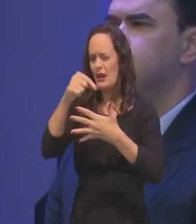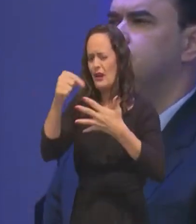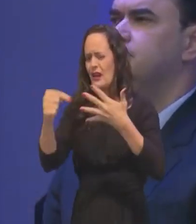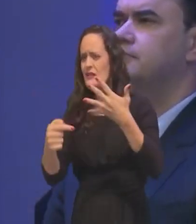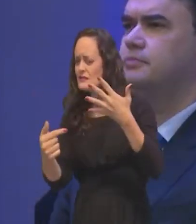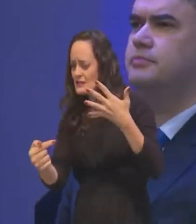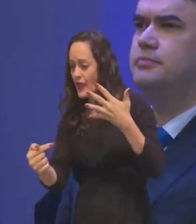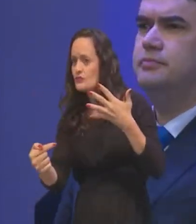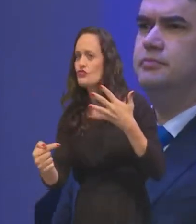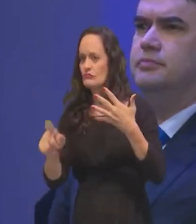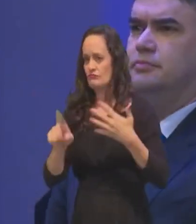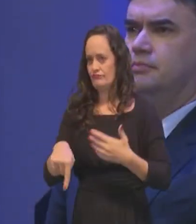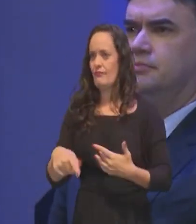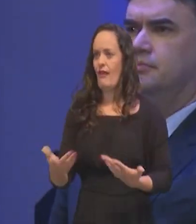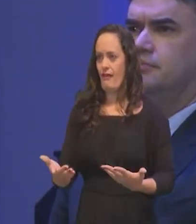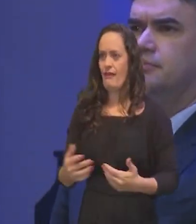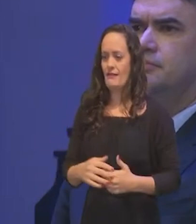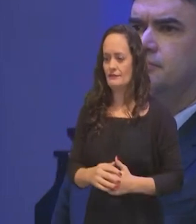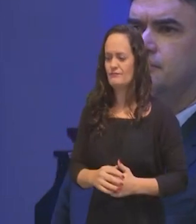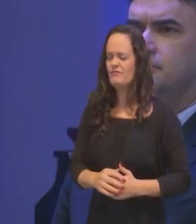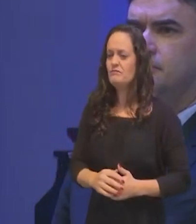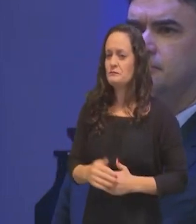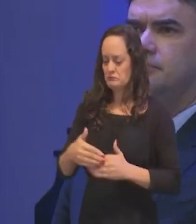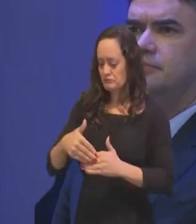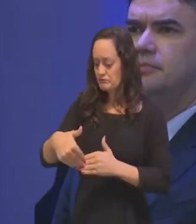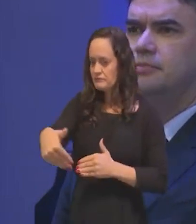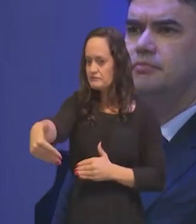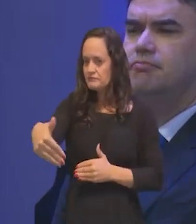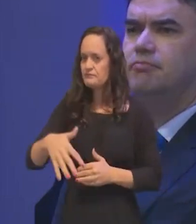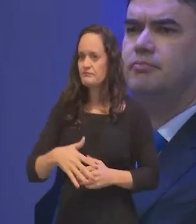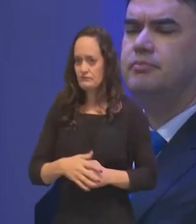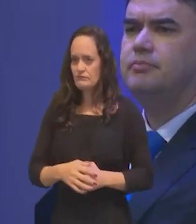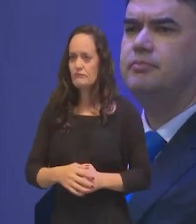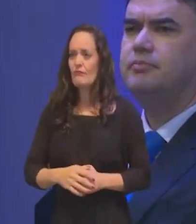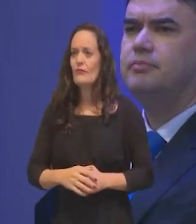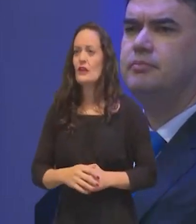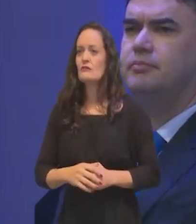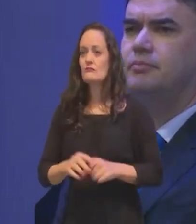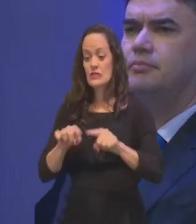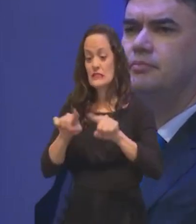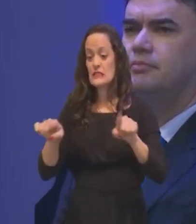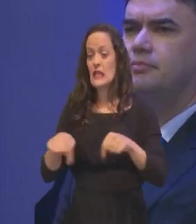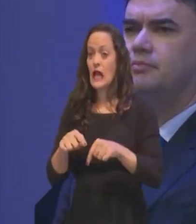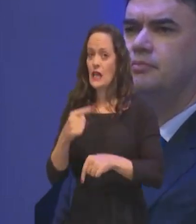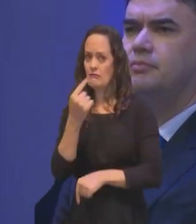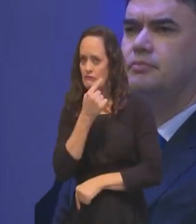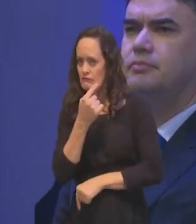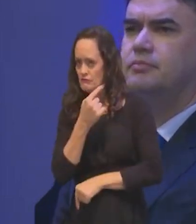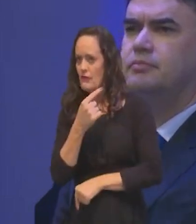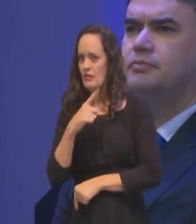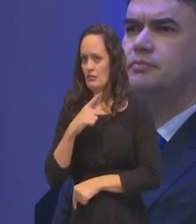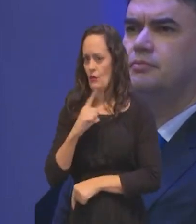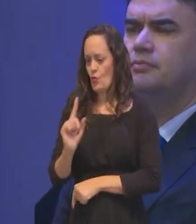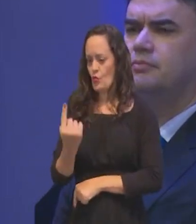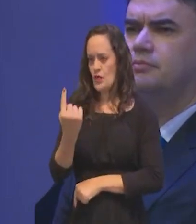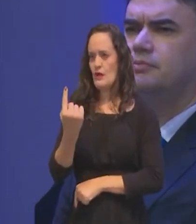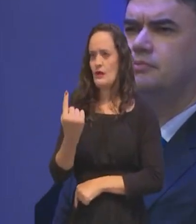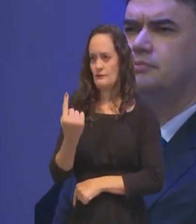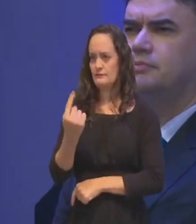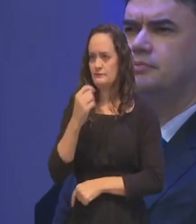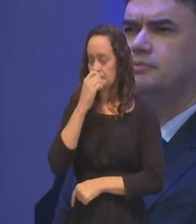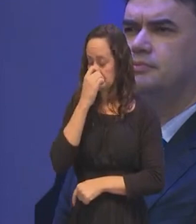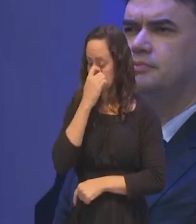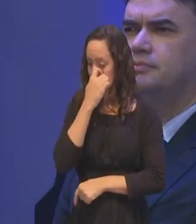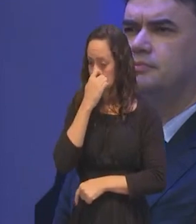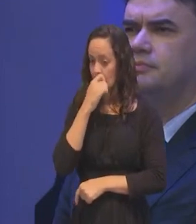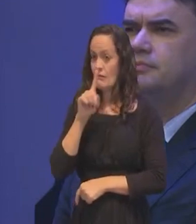serão estudadas daqui para frente, em uma das nossas classes da escola dominical.